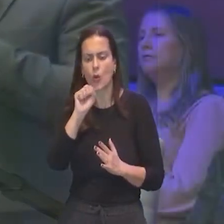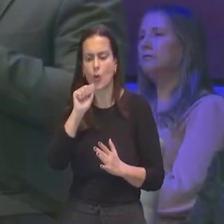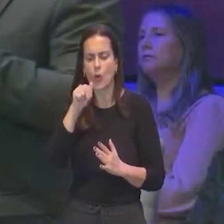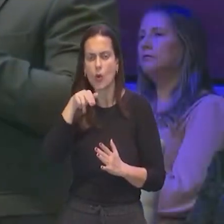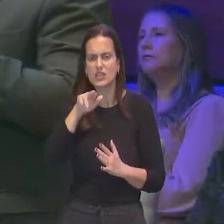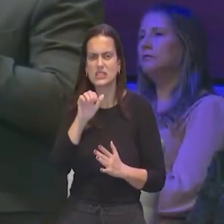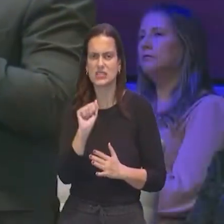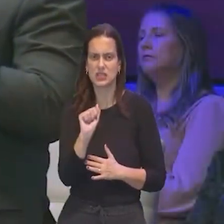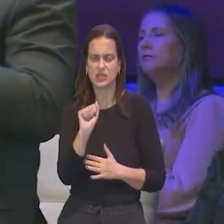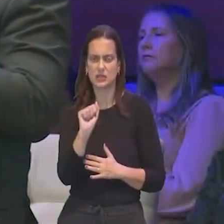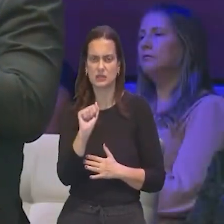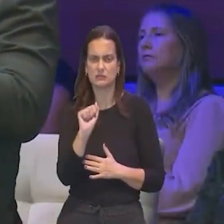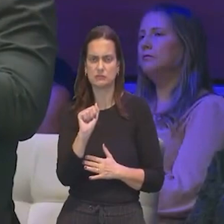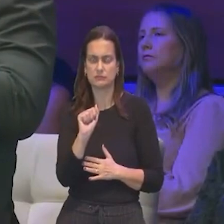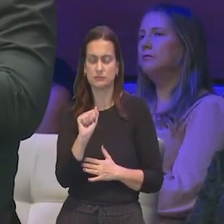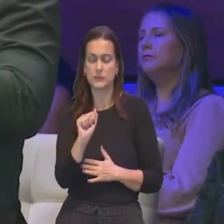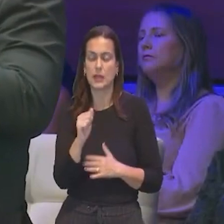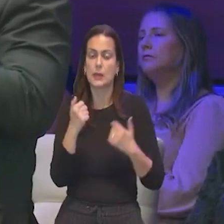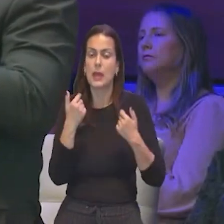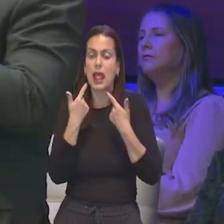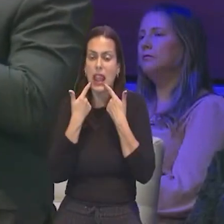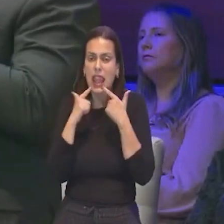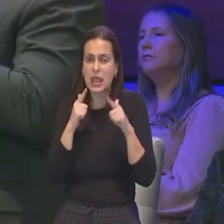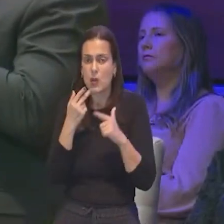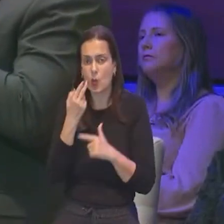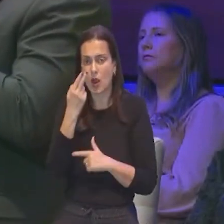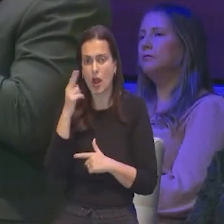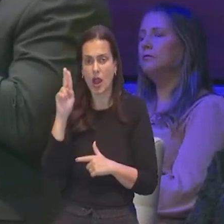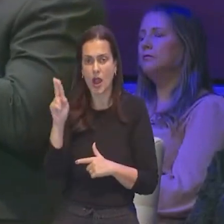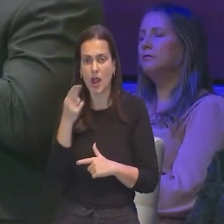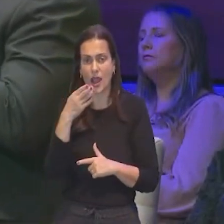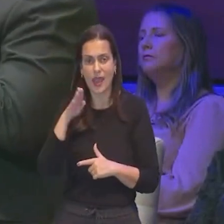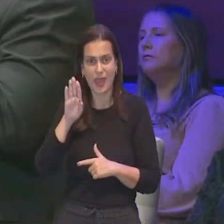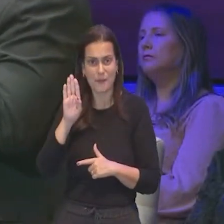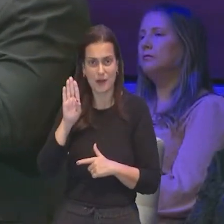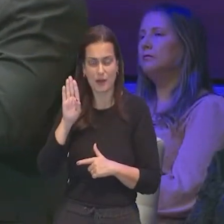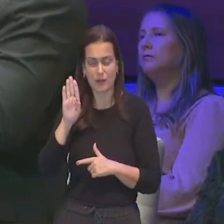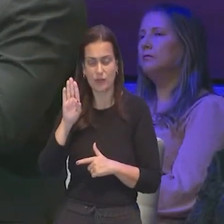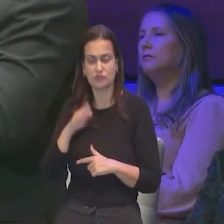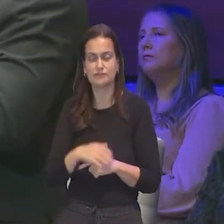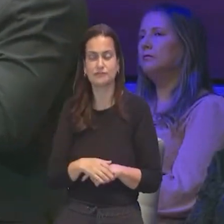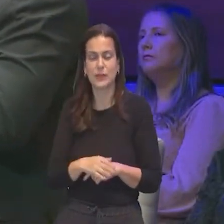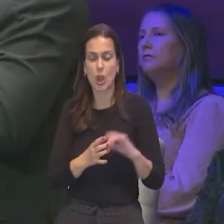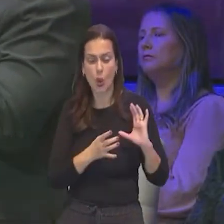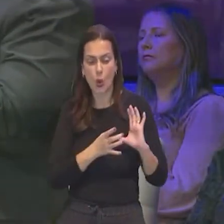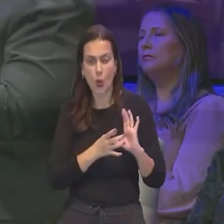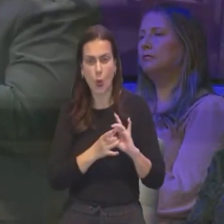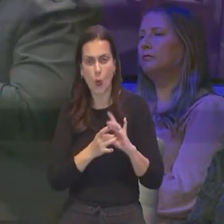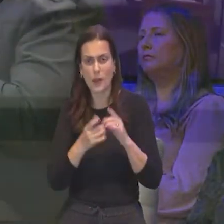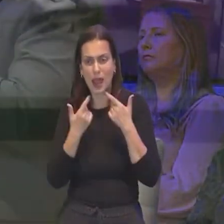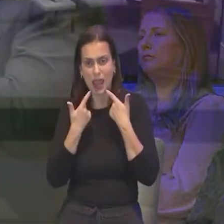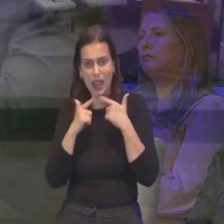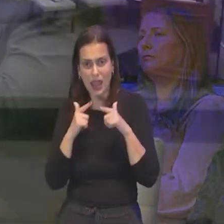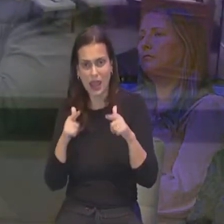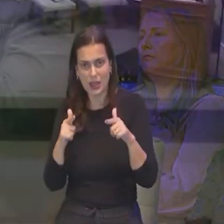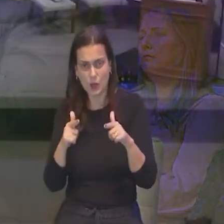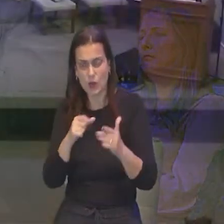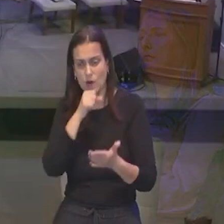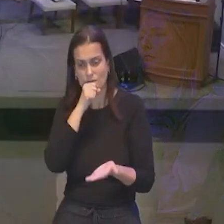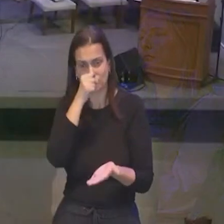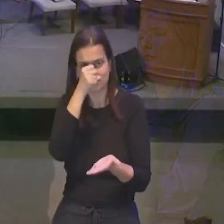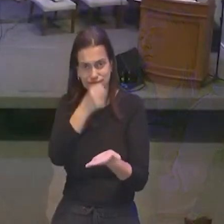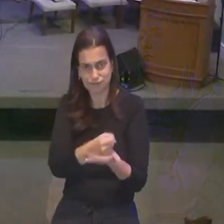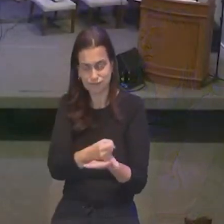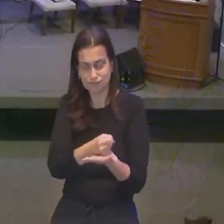Precisamos nos reportar ao hebraico, que nos mostra que esta palavra, lá no contexto da língua hebraica, a língua do Antigo